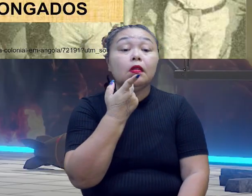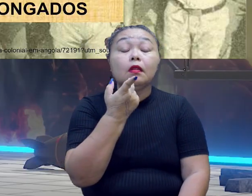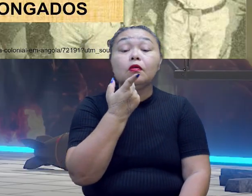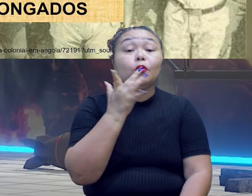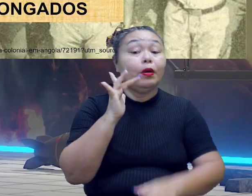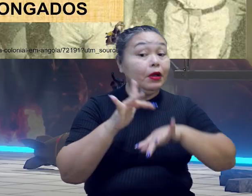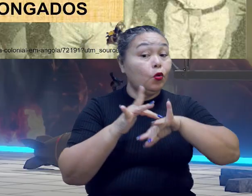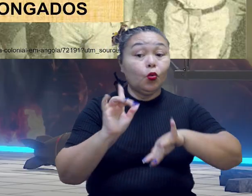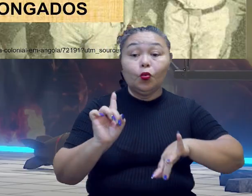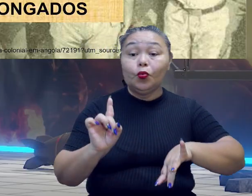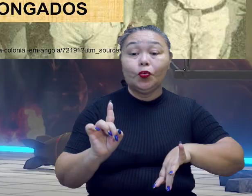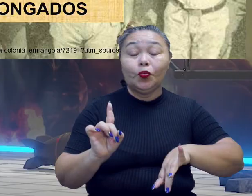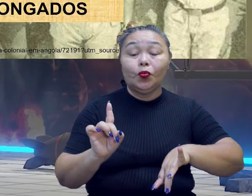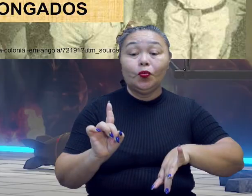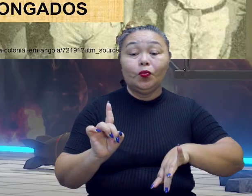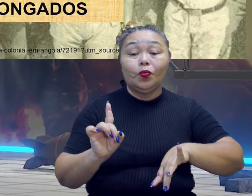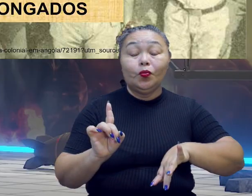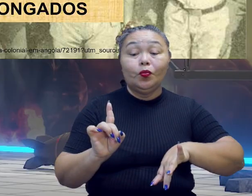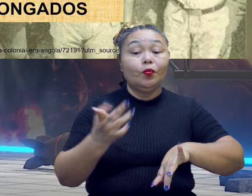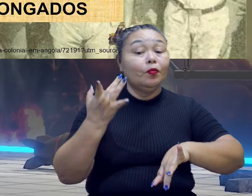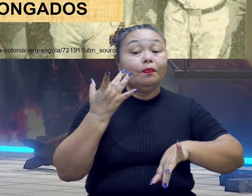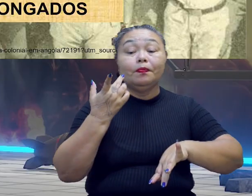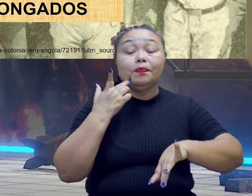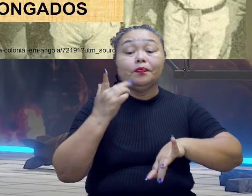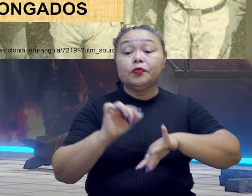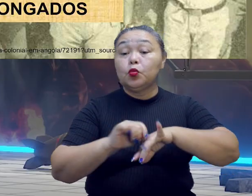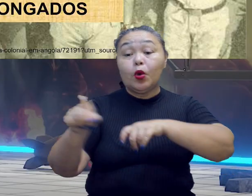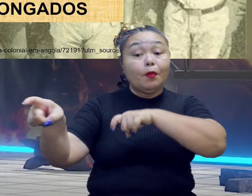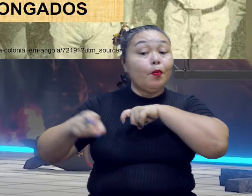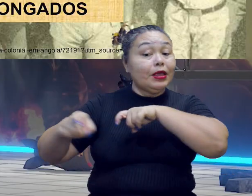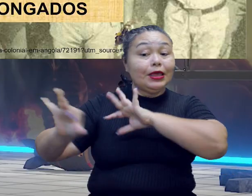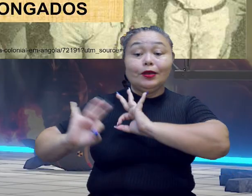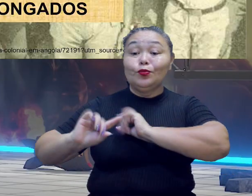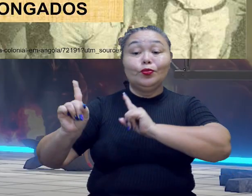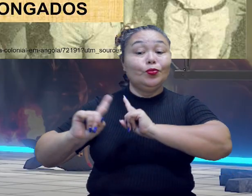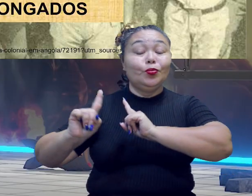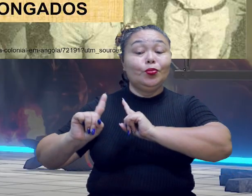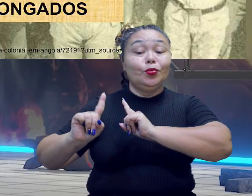mais o ouro, não é mais a agricultura,